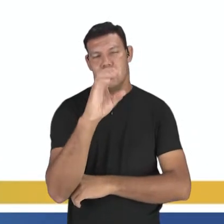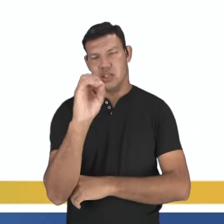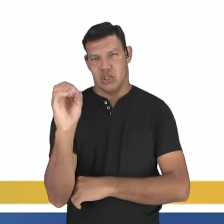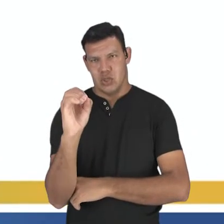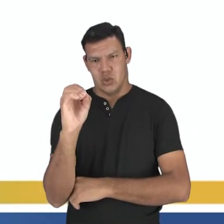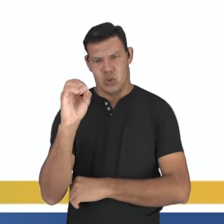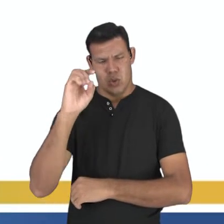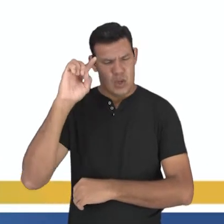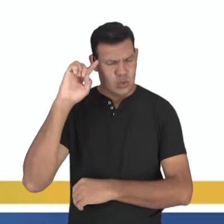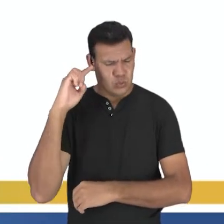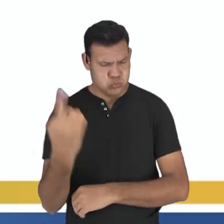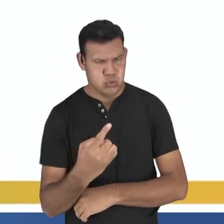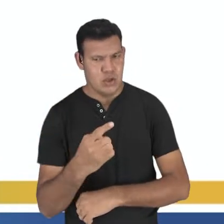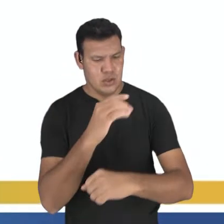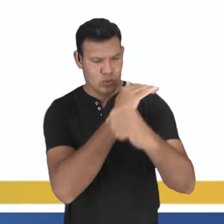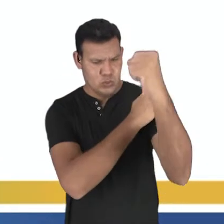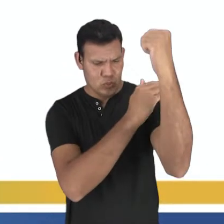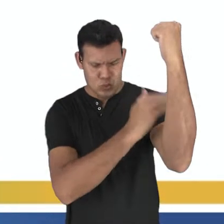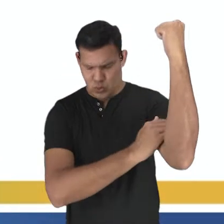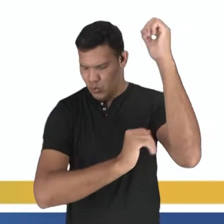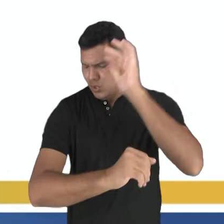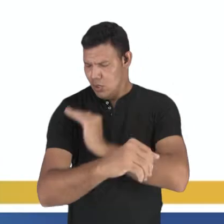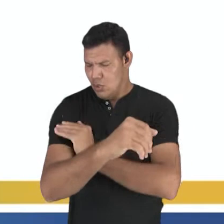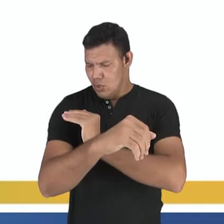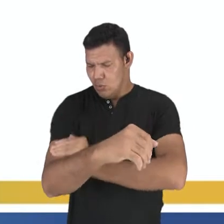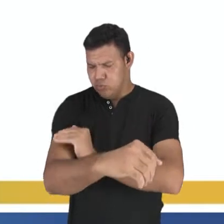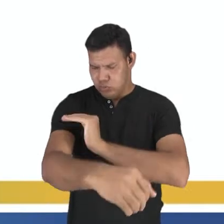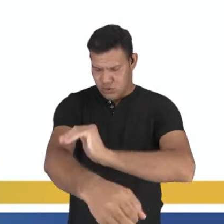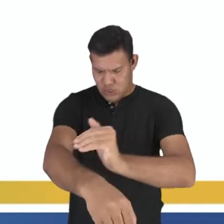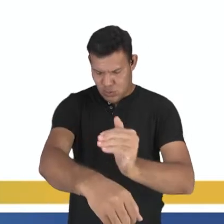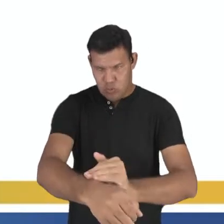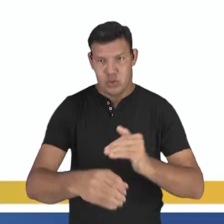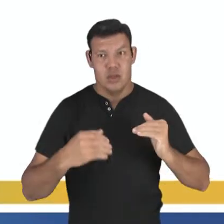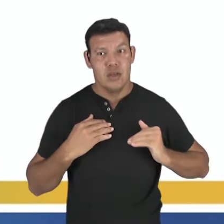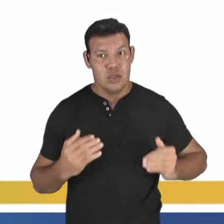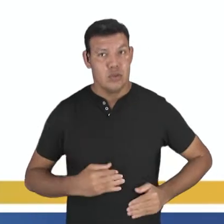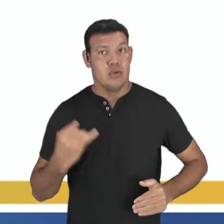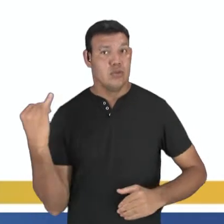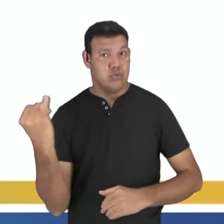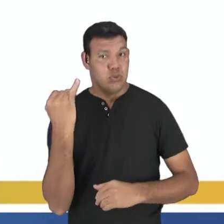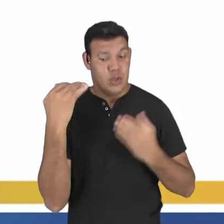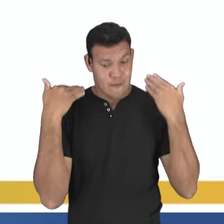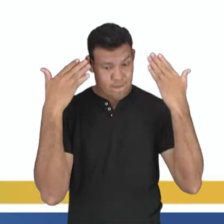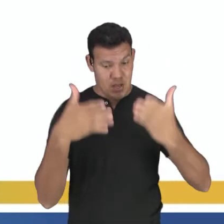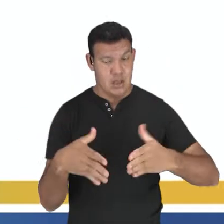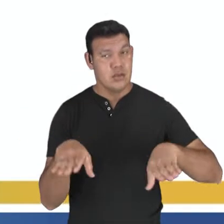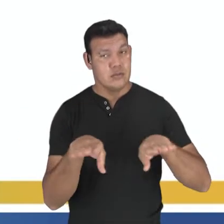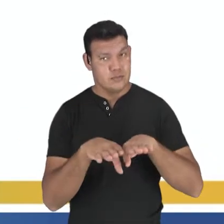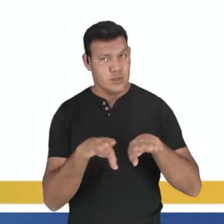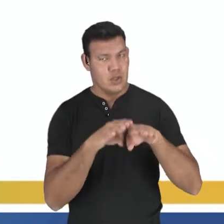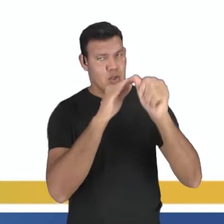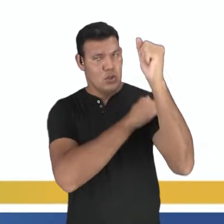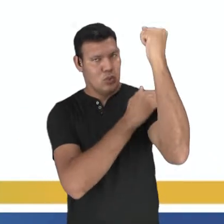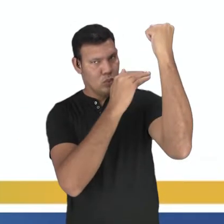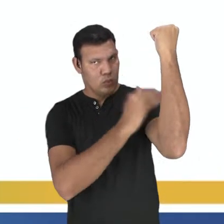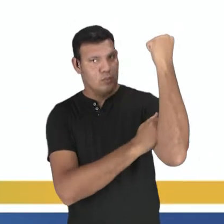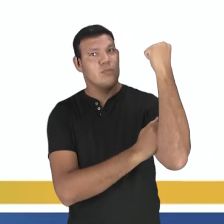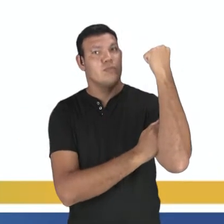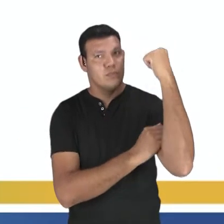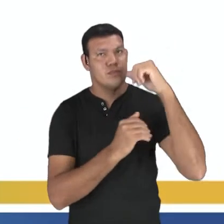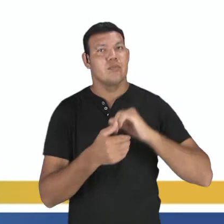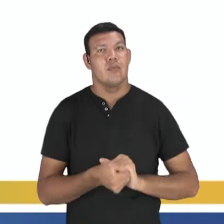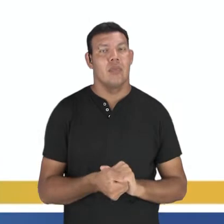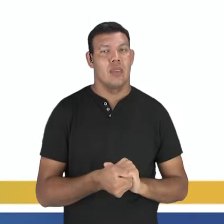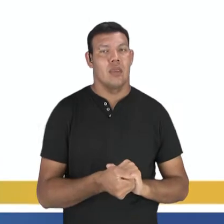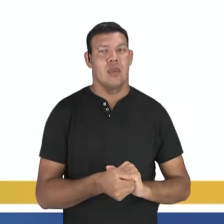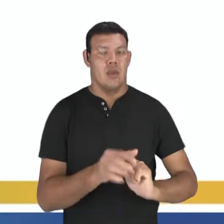músculos, né, distribuídos pelo nosso corpo, tá? E aí o que mais que é importante a gente destacar é que nos músculos nós temos o que são